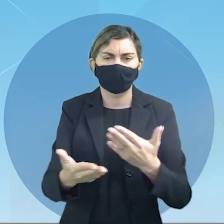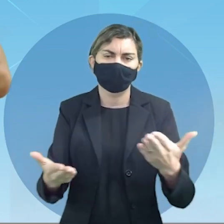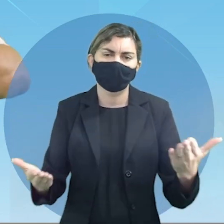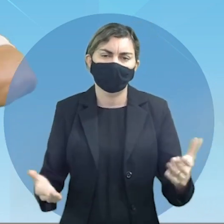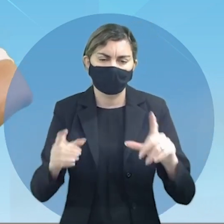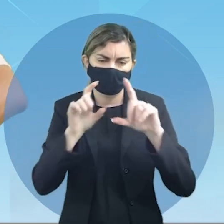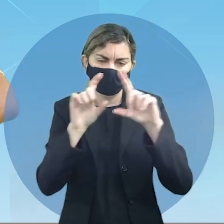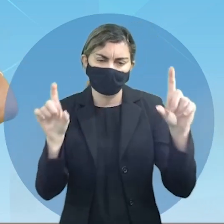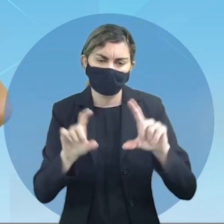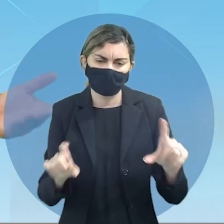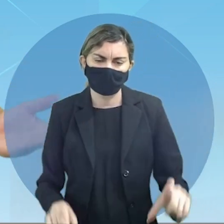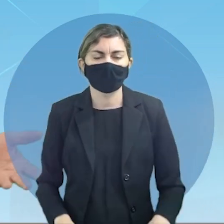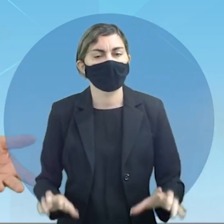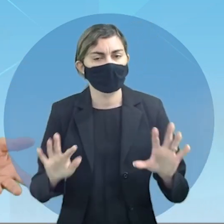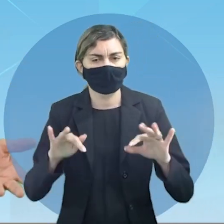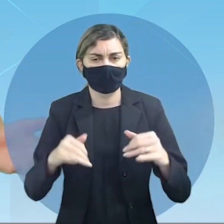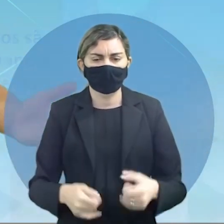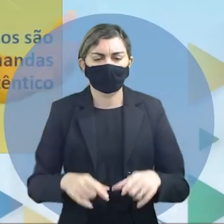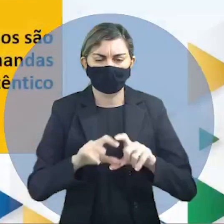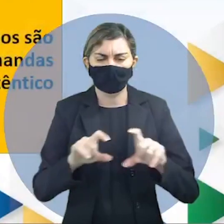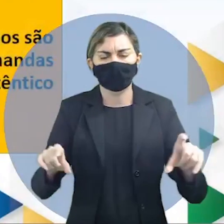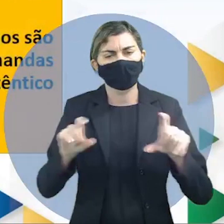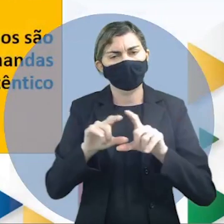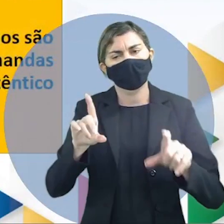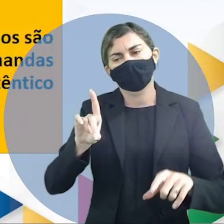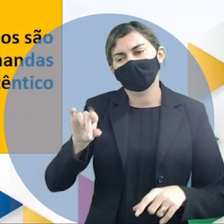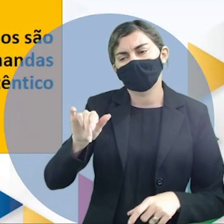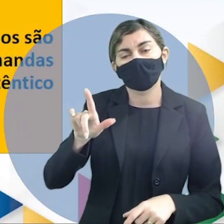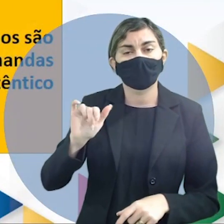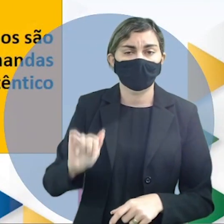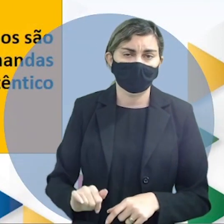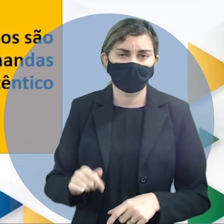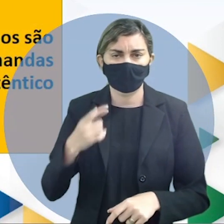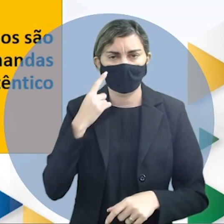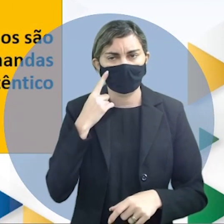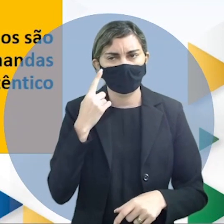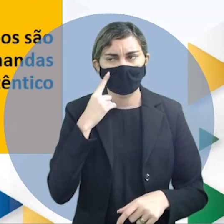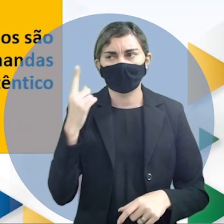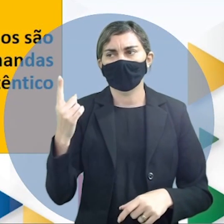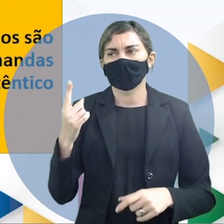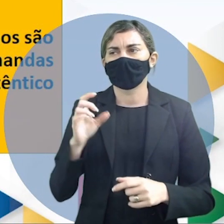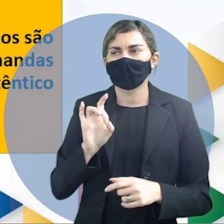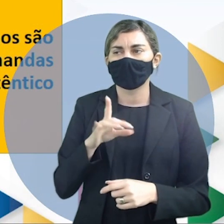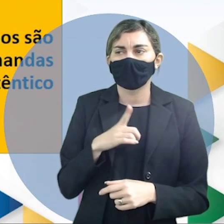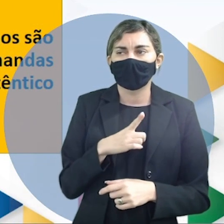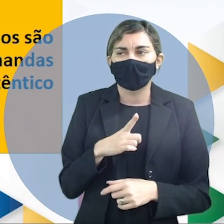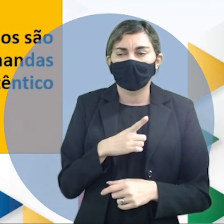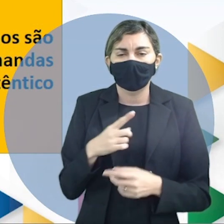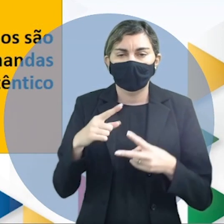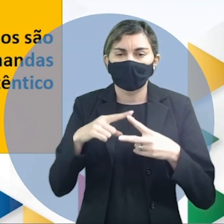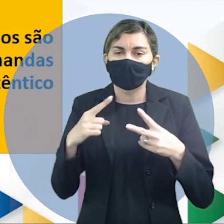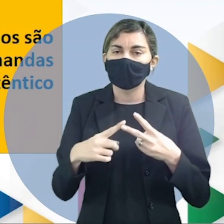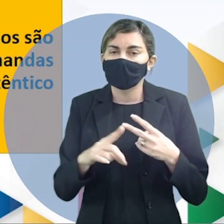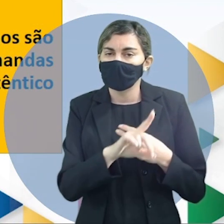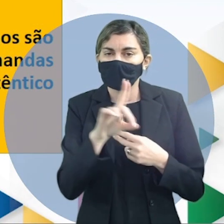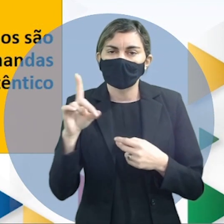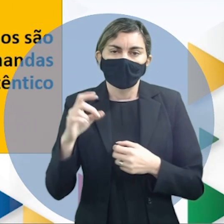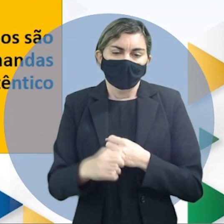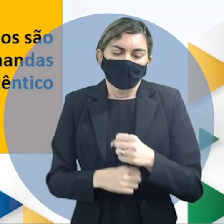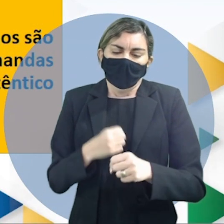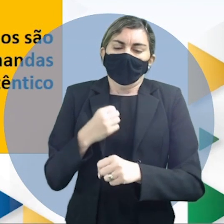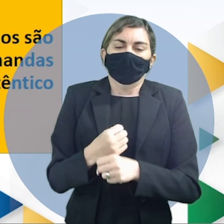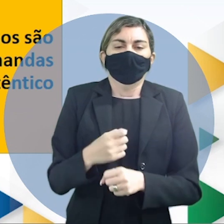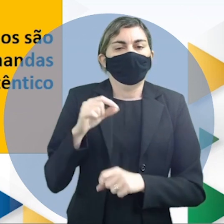frases para finalizar frases do Dalai Lama acompanhe só existem dois dias no ano